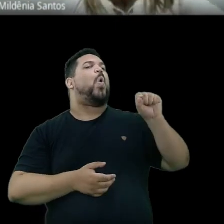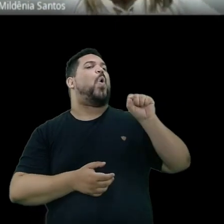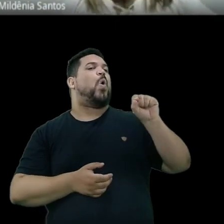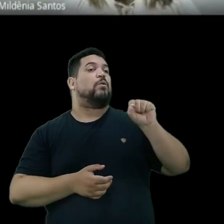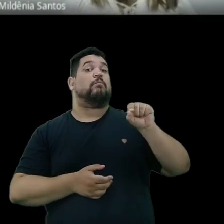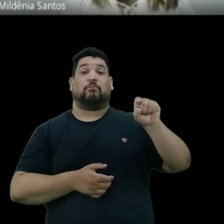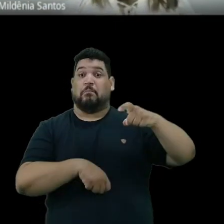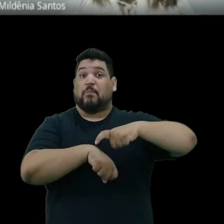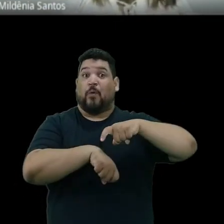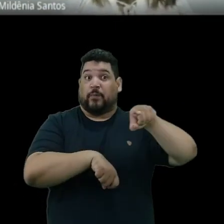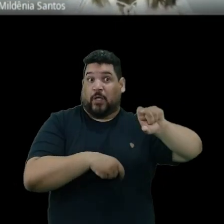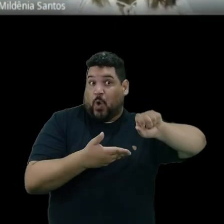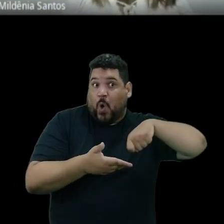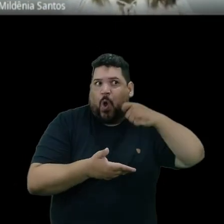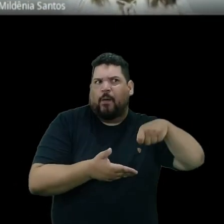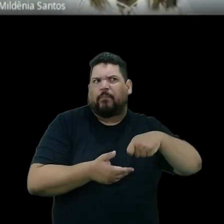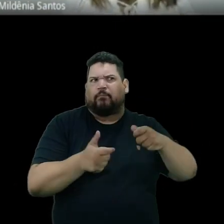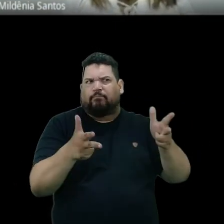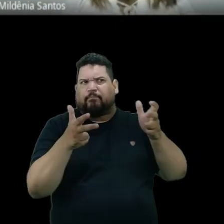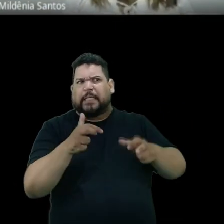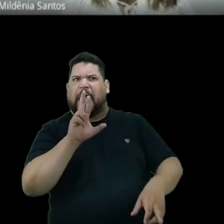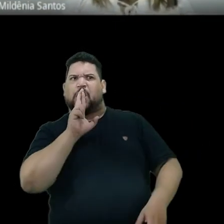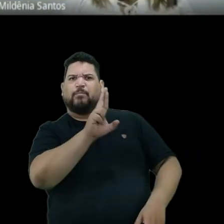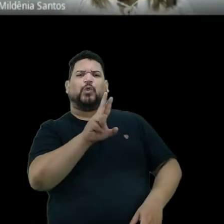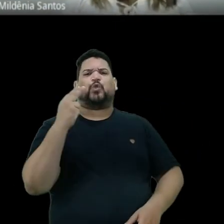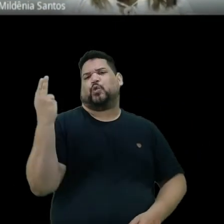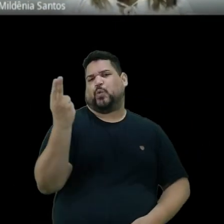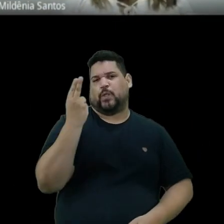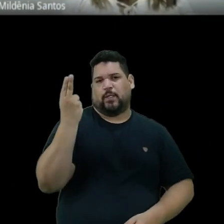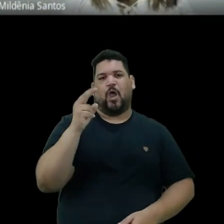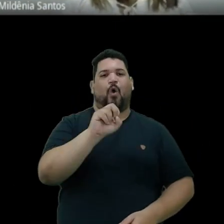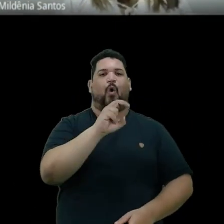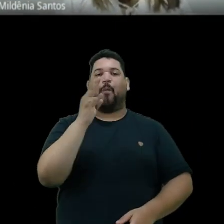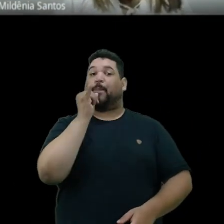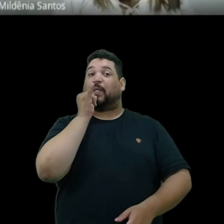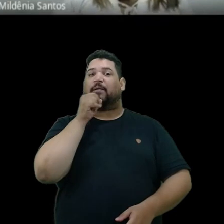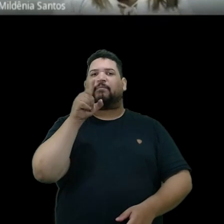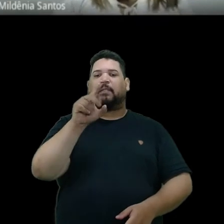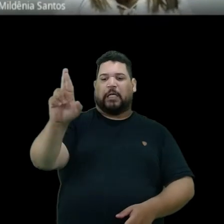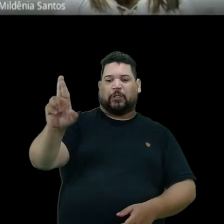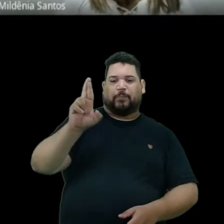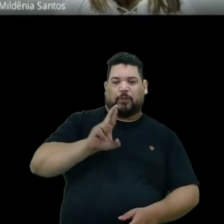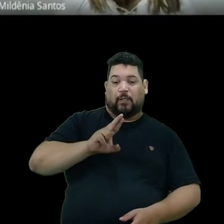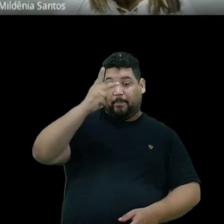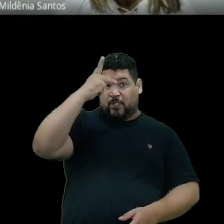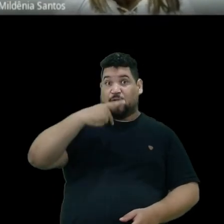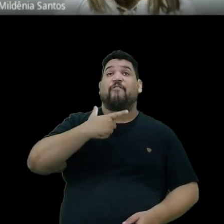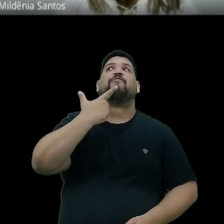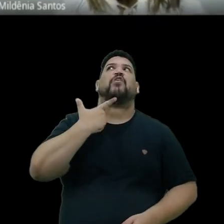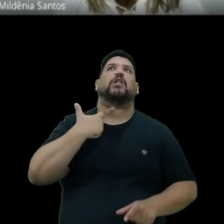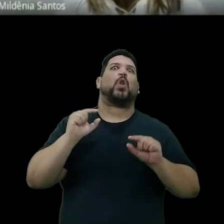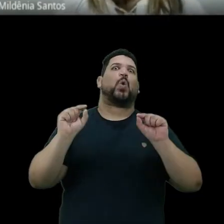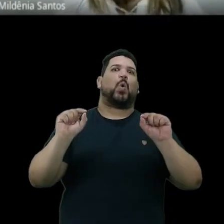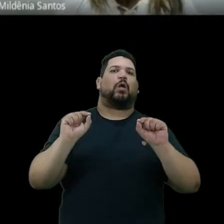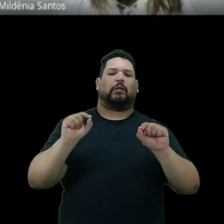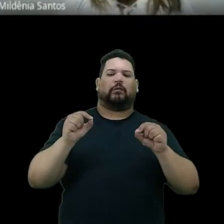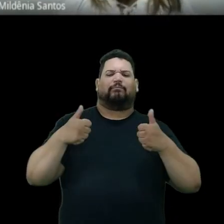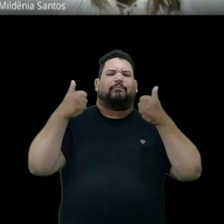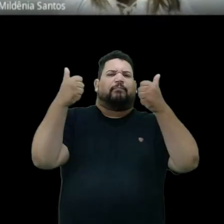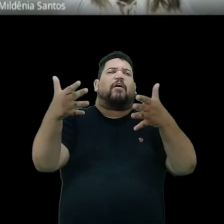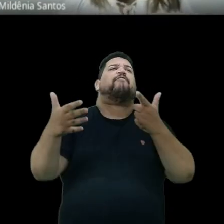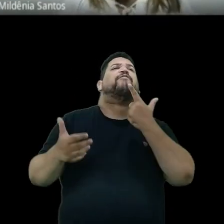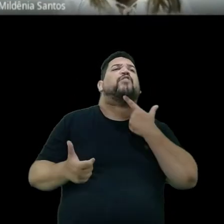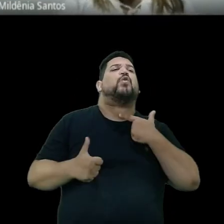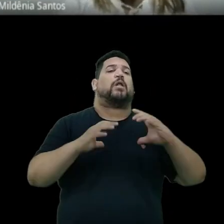comendo, você não consegue responder. Se você não consegue responder o que você quer, e você não consegue dizer, eu quero a